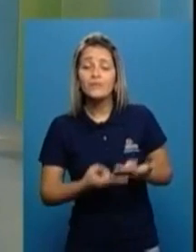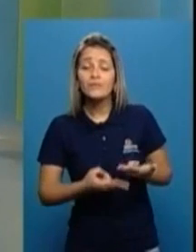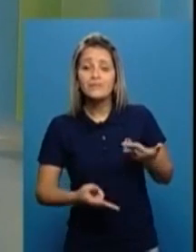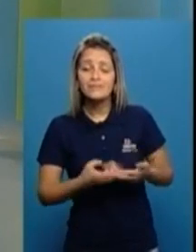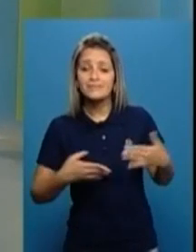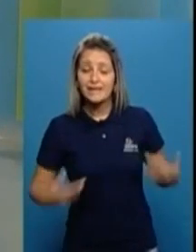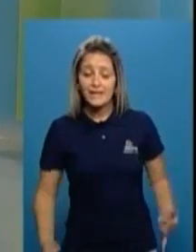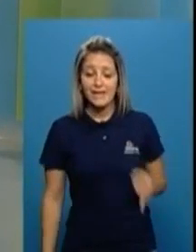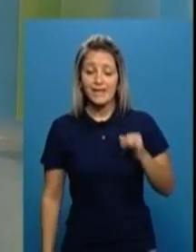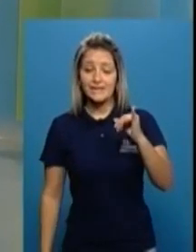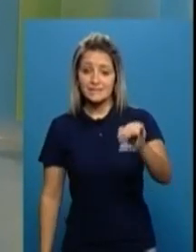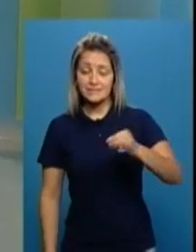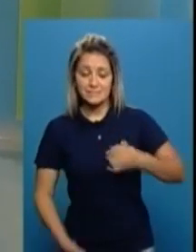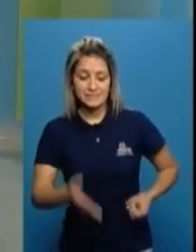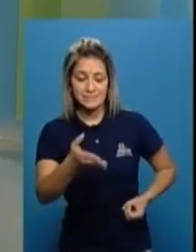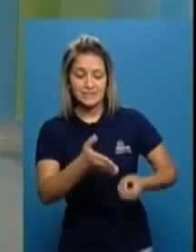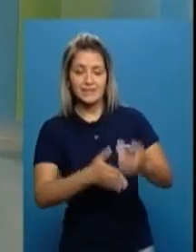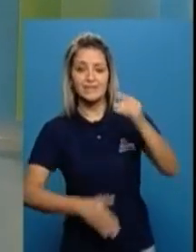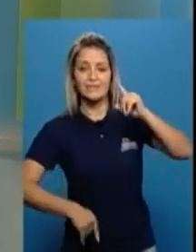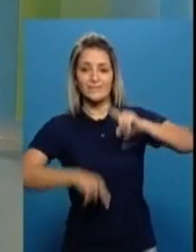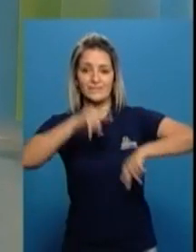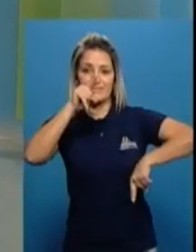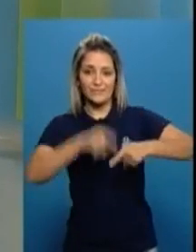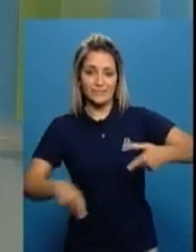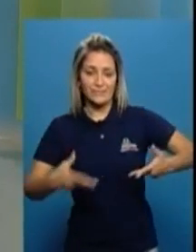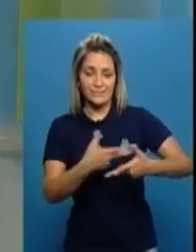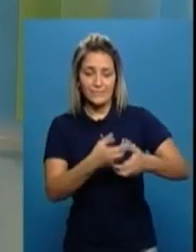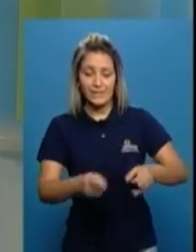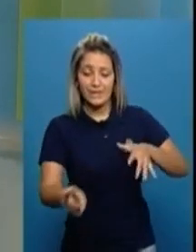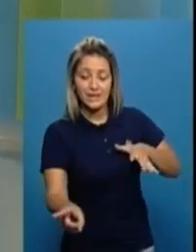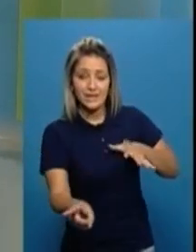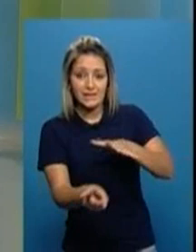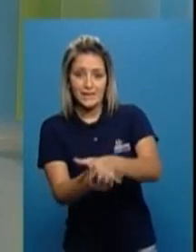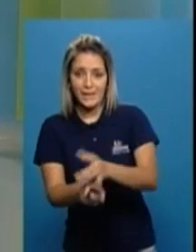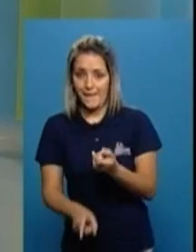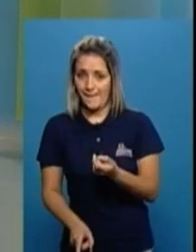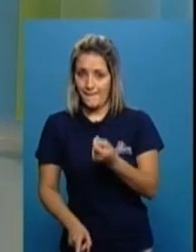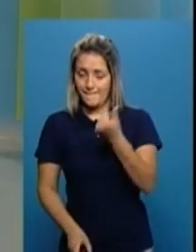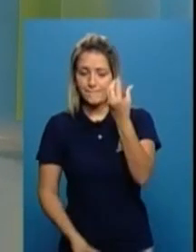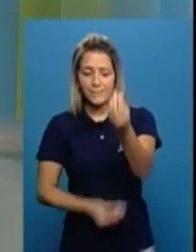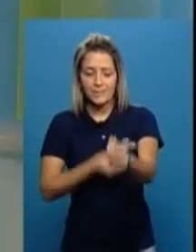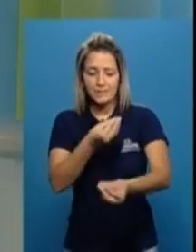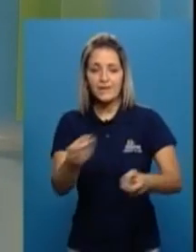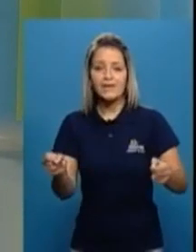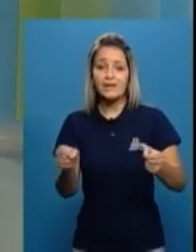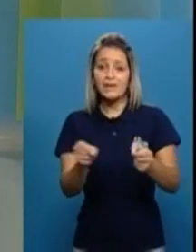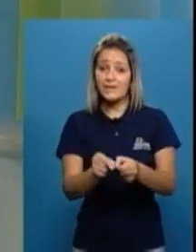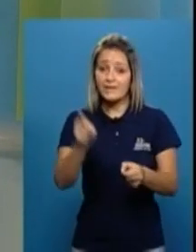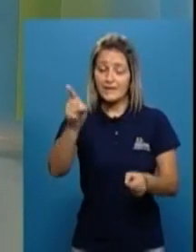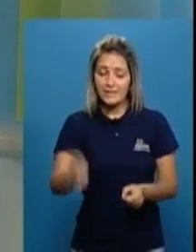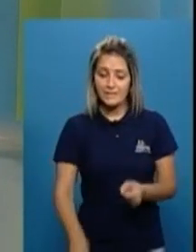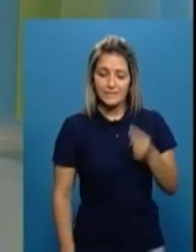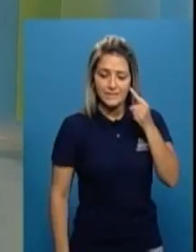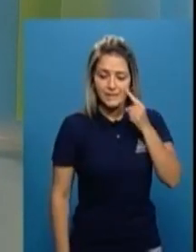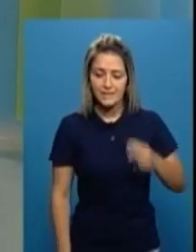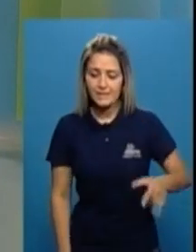há variedade nos produtos e em pequena demanda. Eles realizam uma grande variedade de